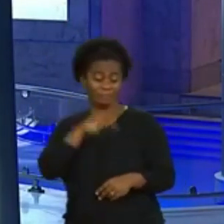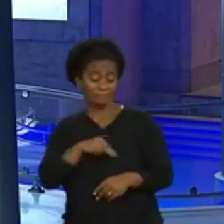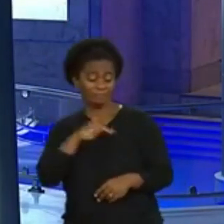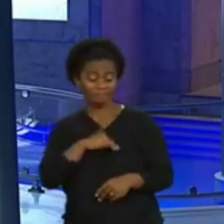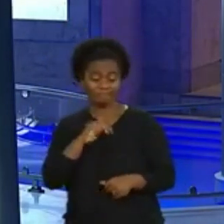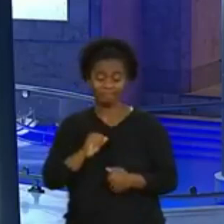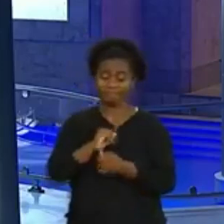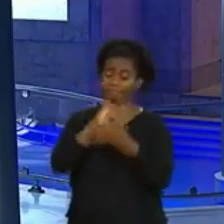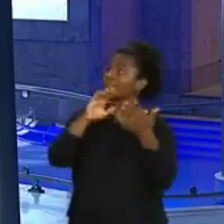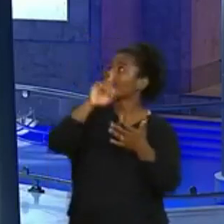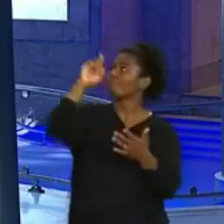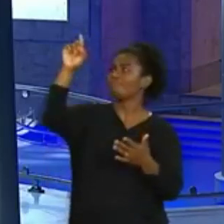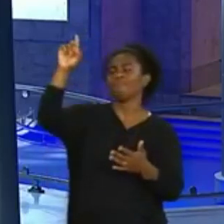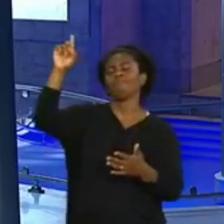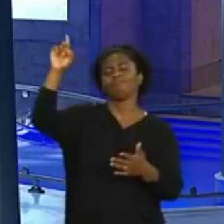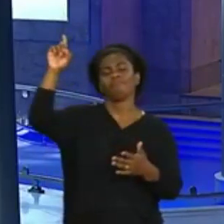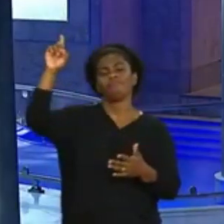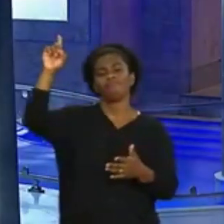dEle.